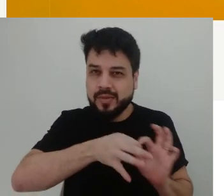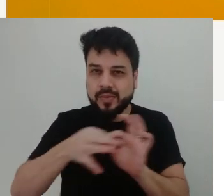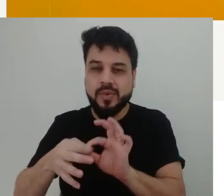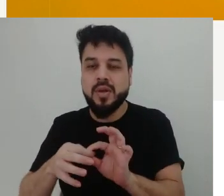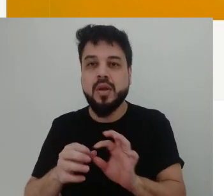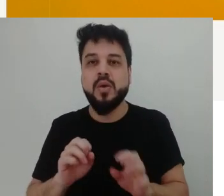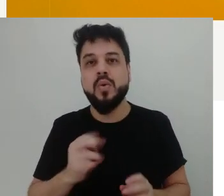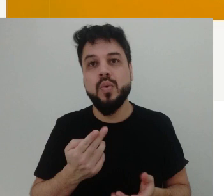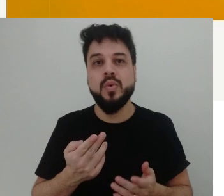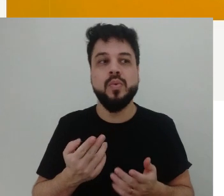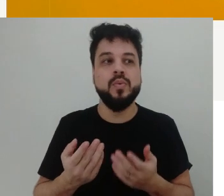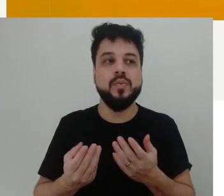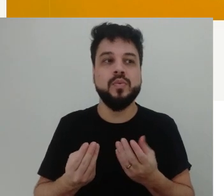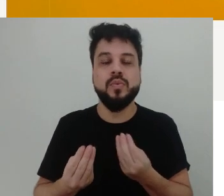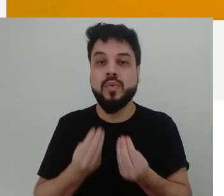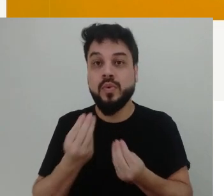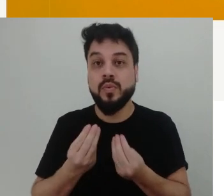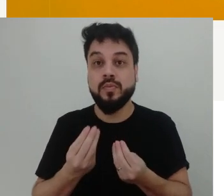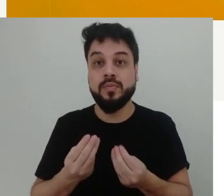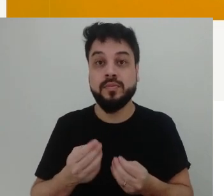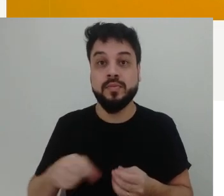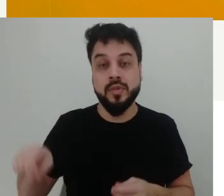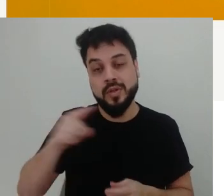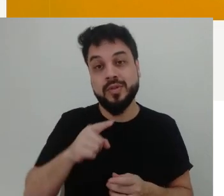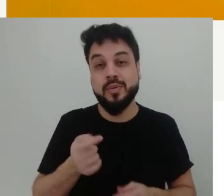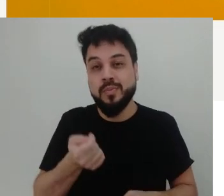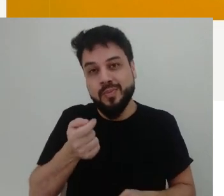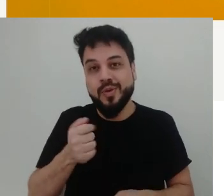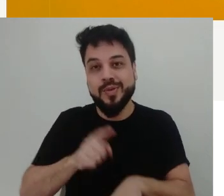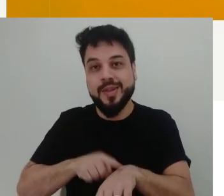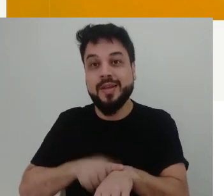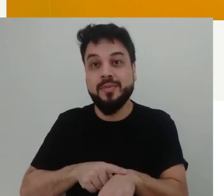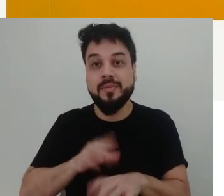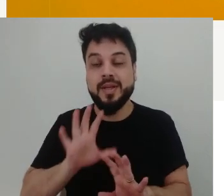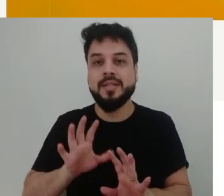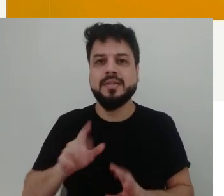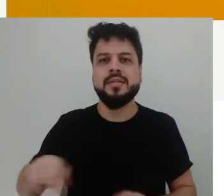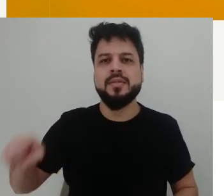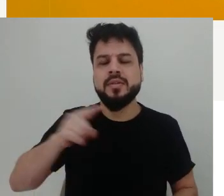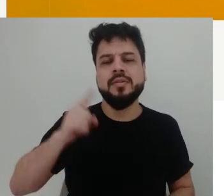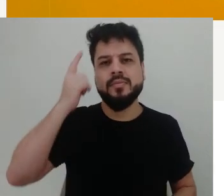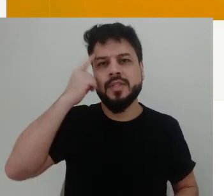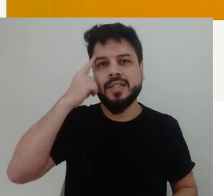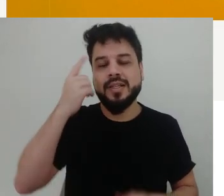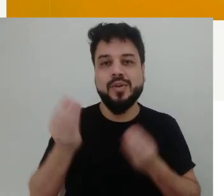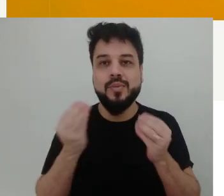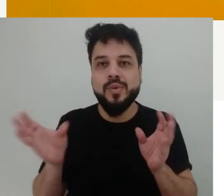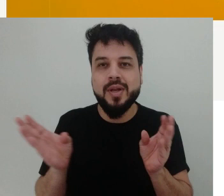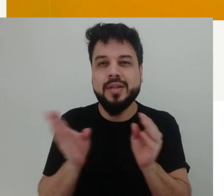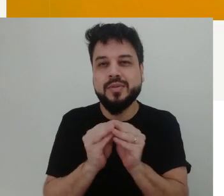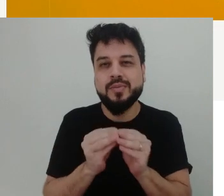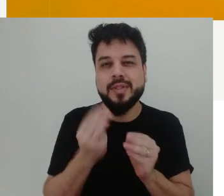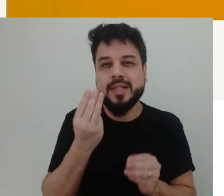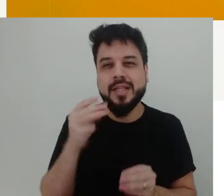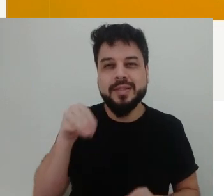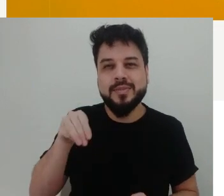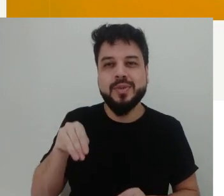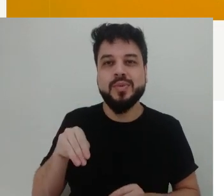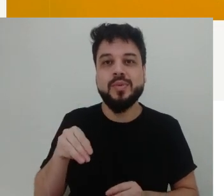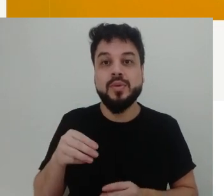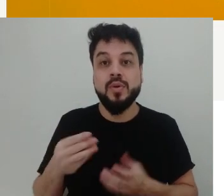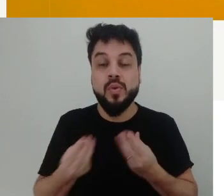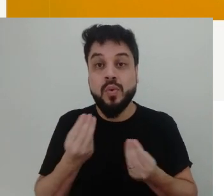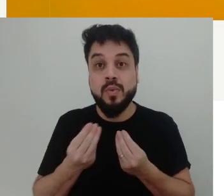tempo. Mas eu venho de uma formação absolutamente disciplinar. Letras, literatura, letras, literatura, letras, literatura,